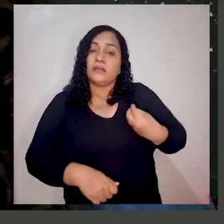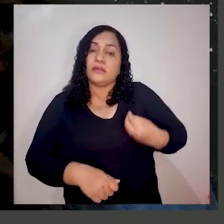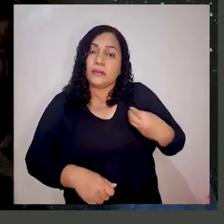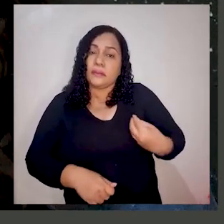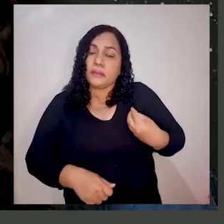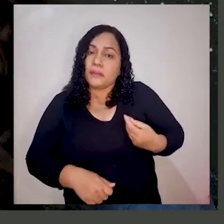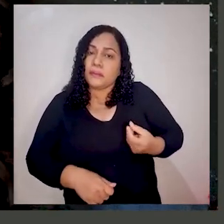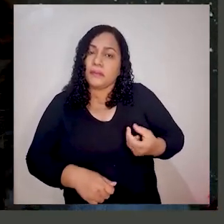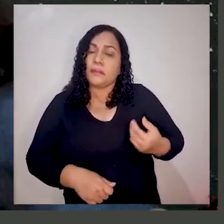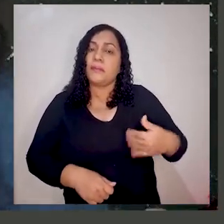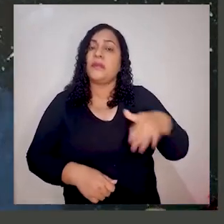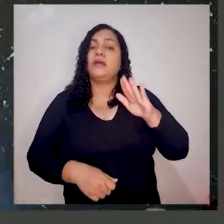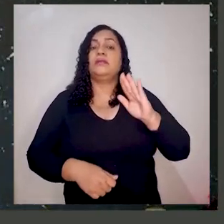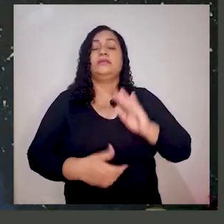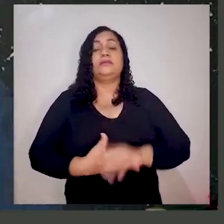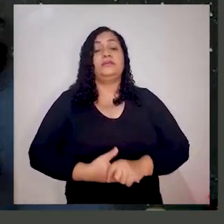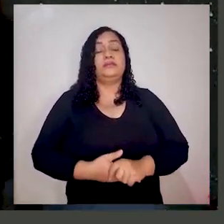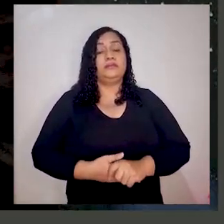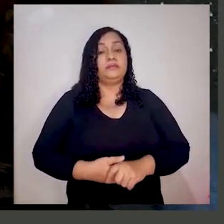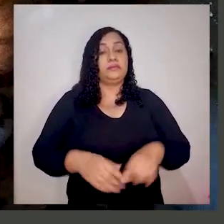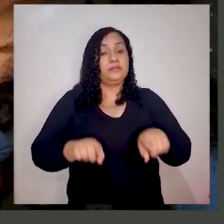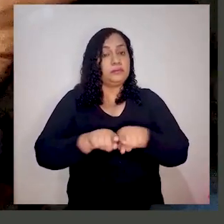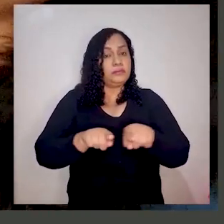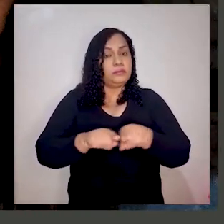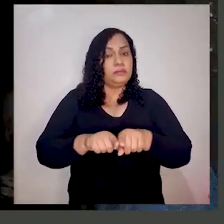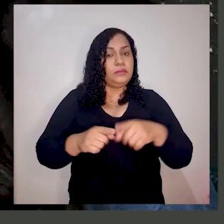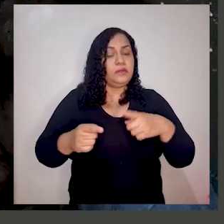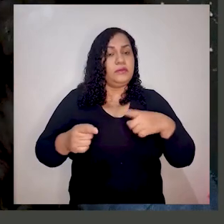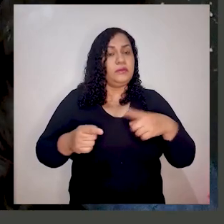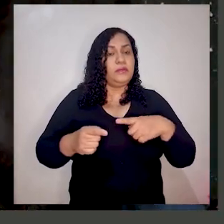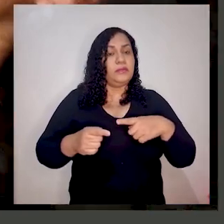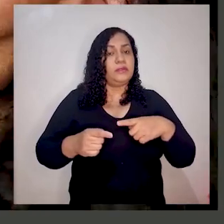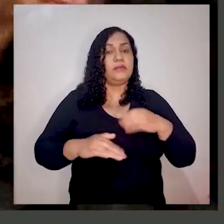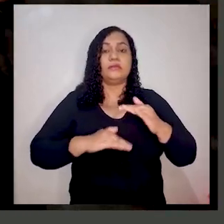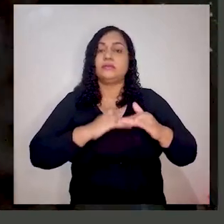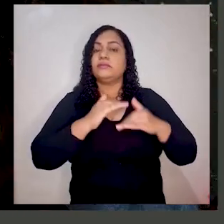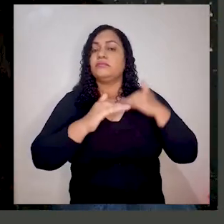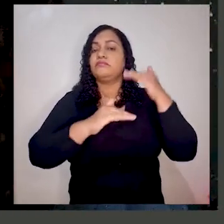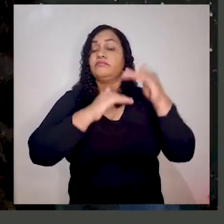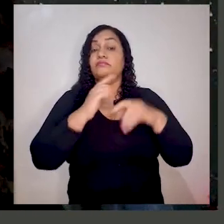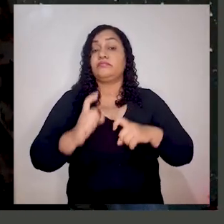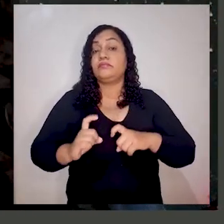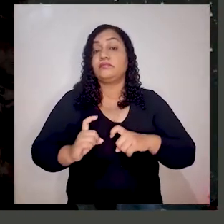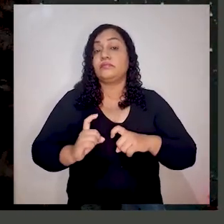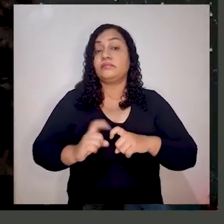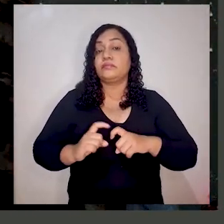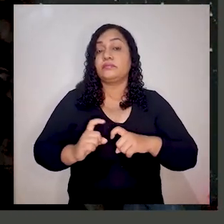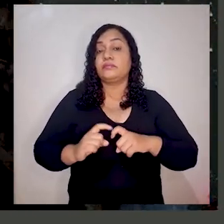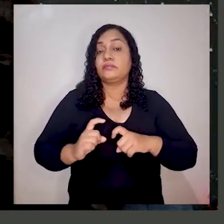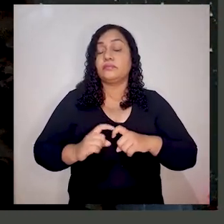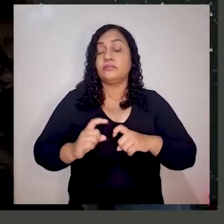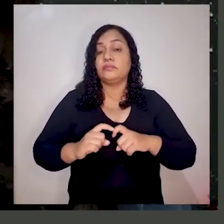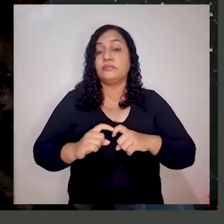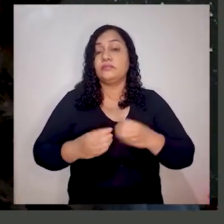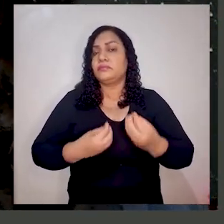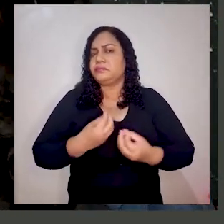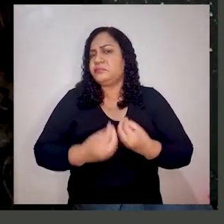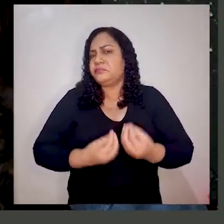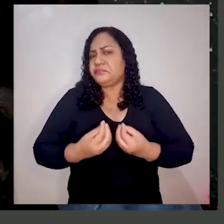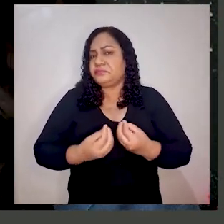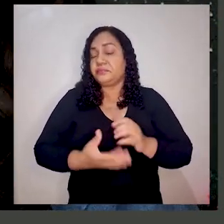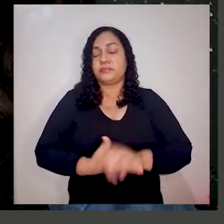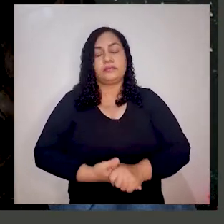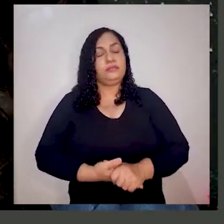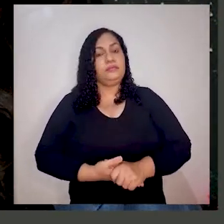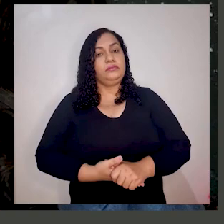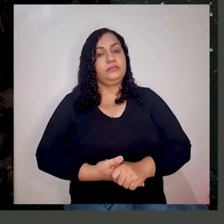certa longevidade maior. Em paralelo a isso, a gente vai ter o avanço da medicina. De que forma? Em